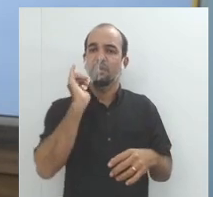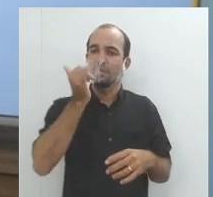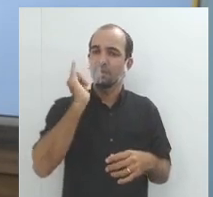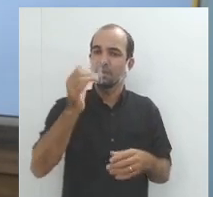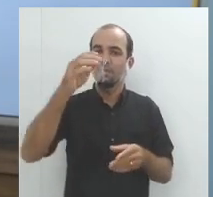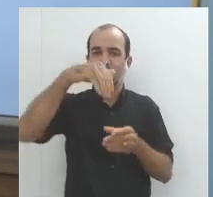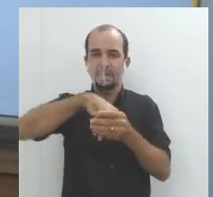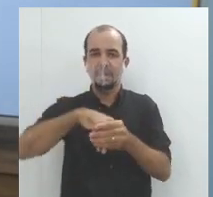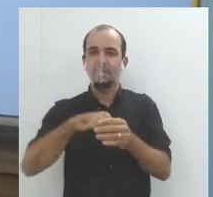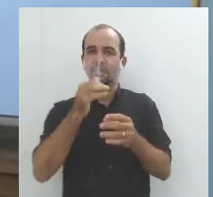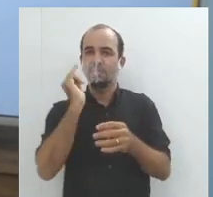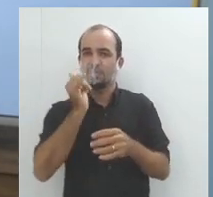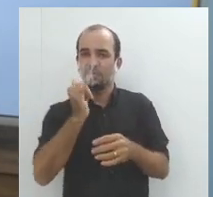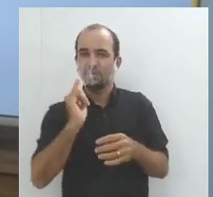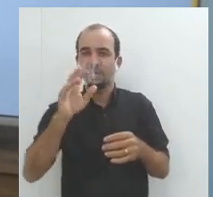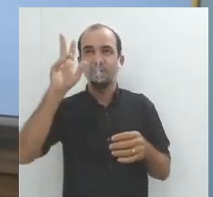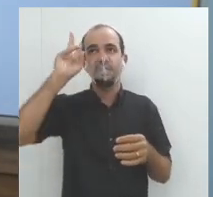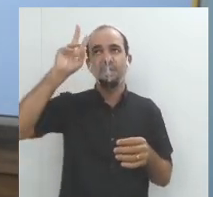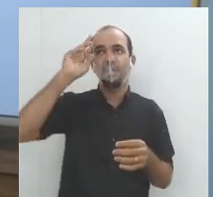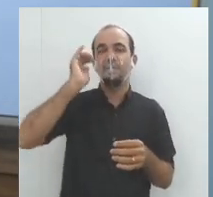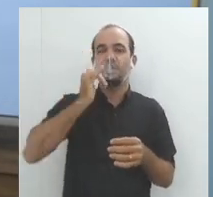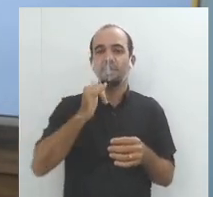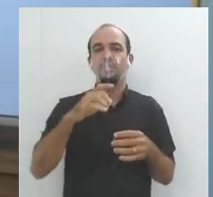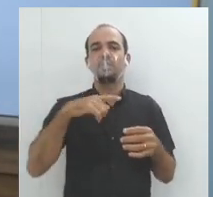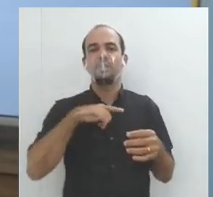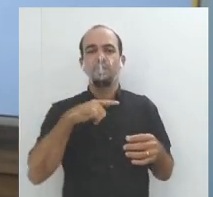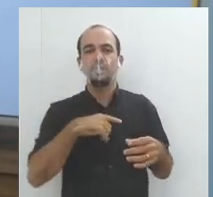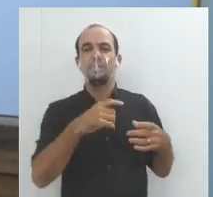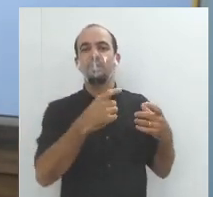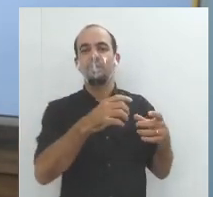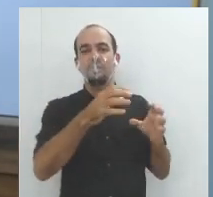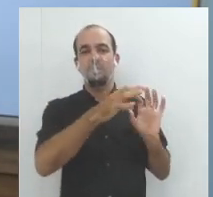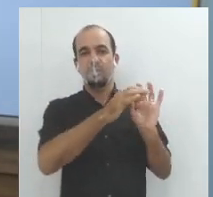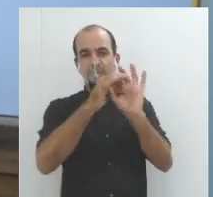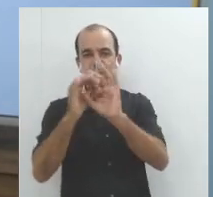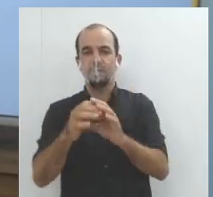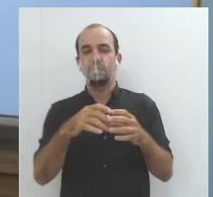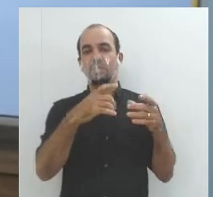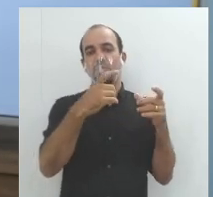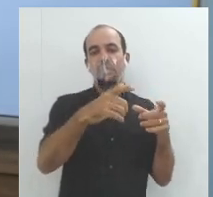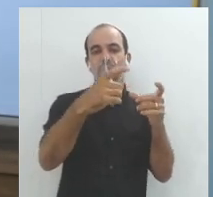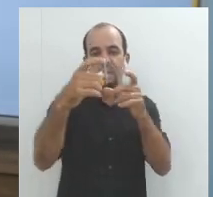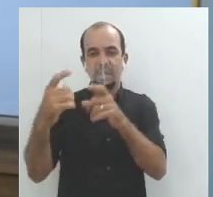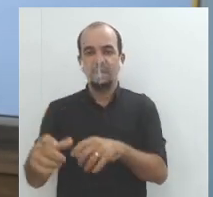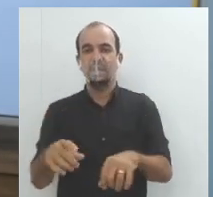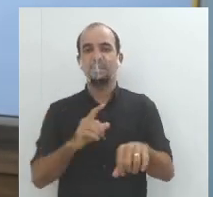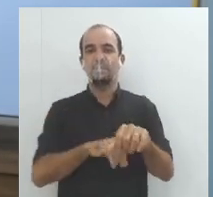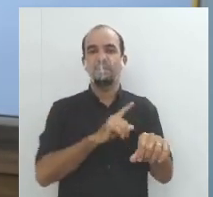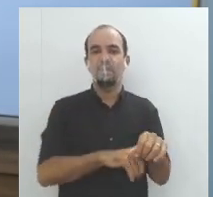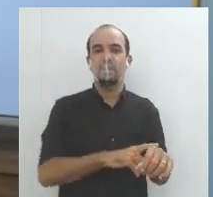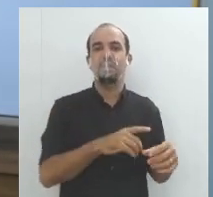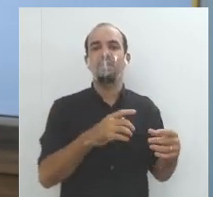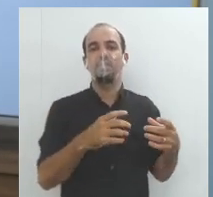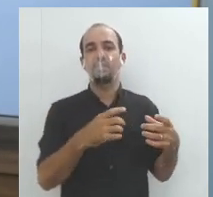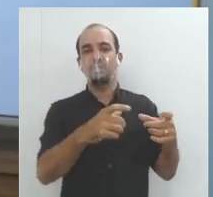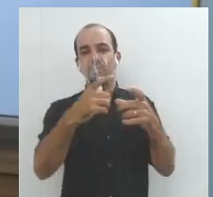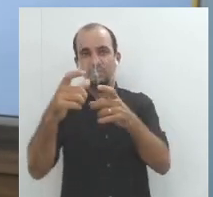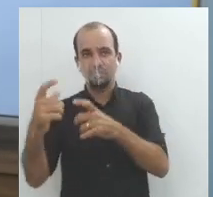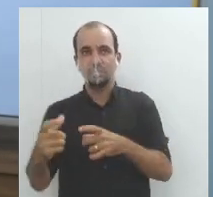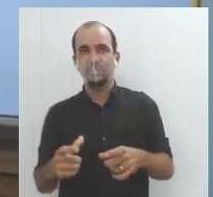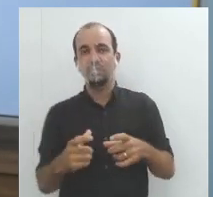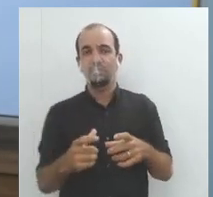os advérbios por termos, né? Advérbios com essas circunstâncias de tempo e de lugar,